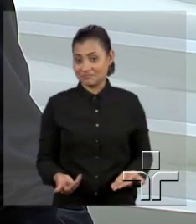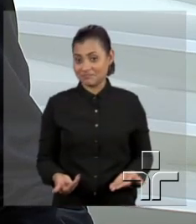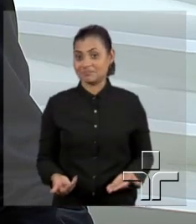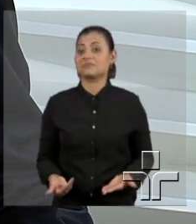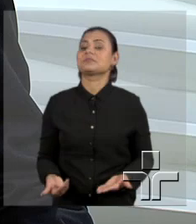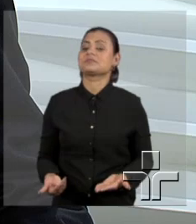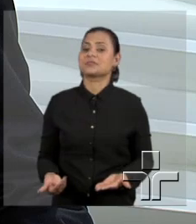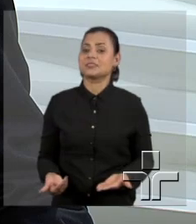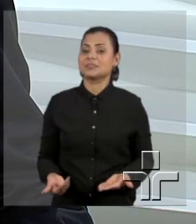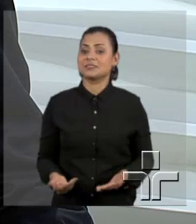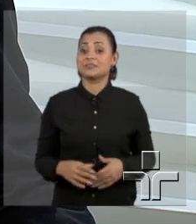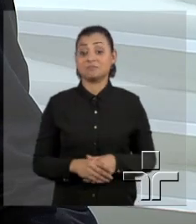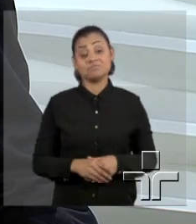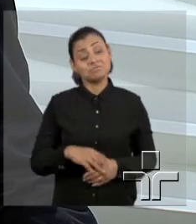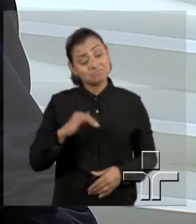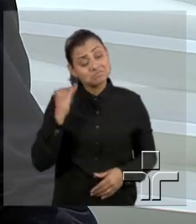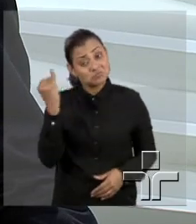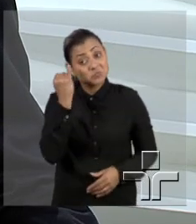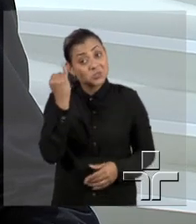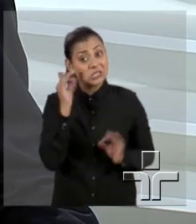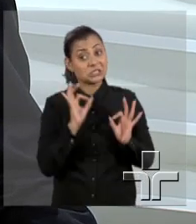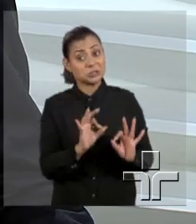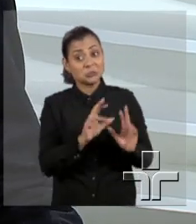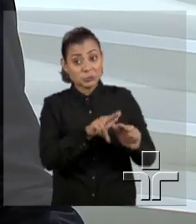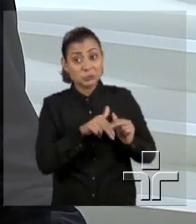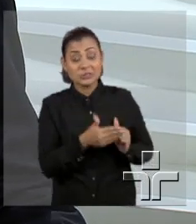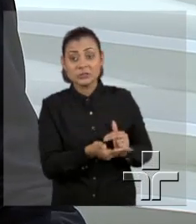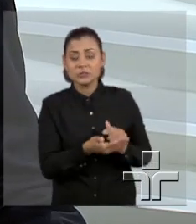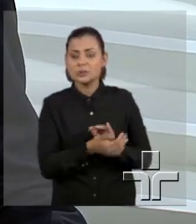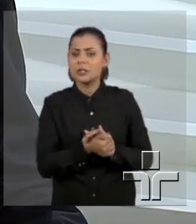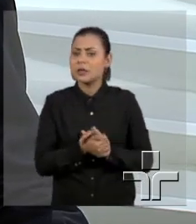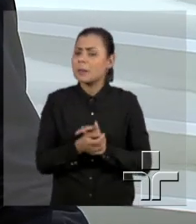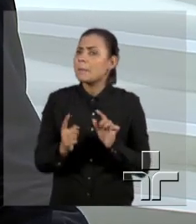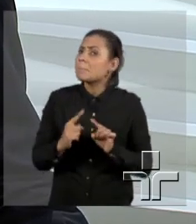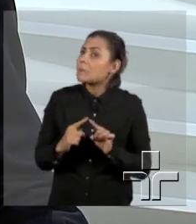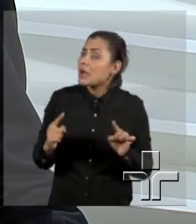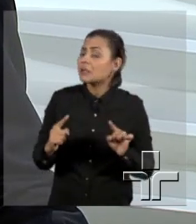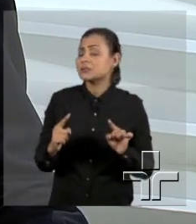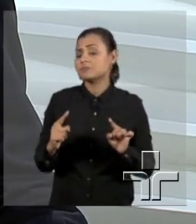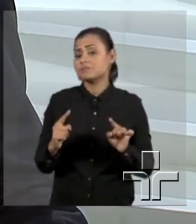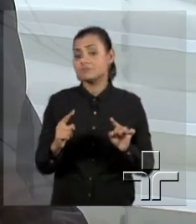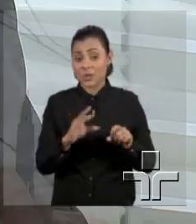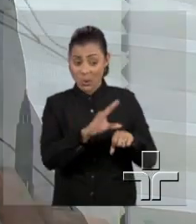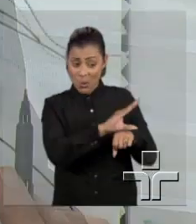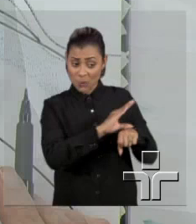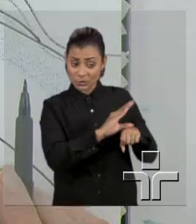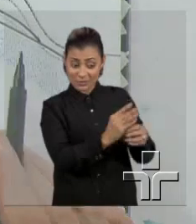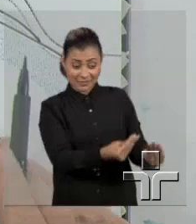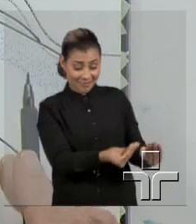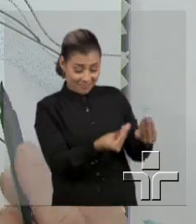E ela, não é, nos serve